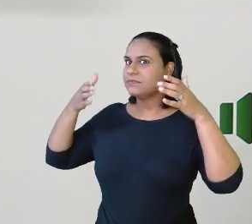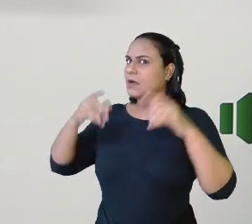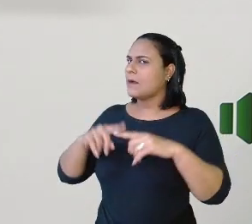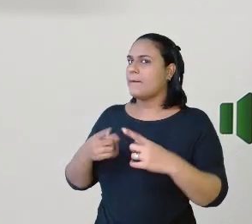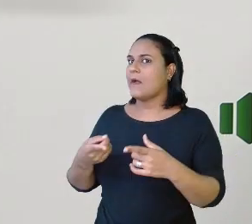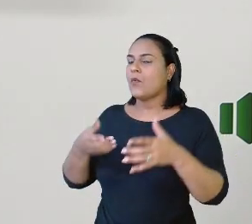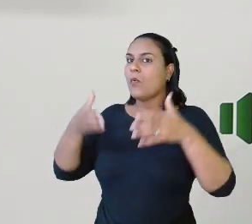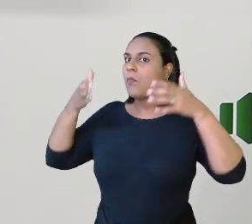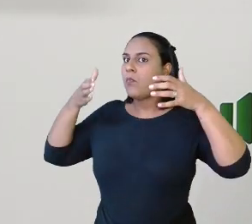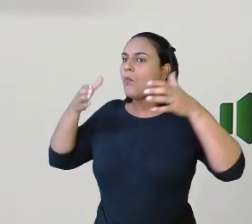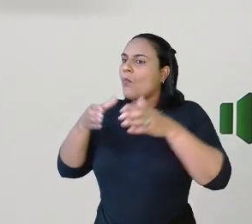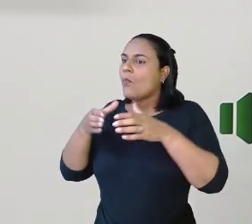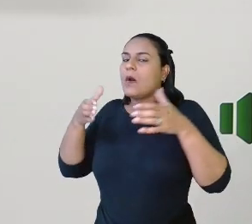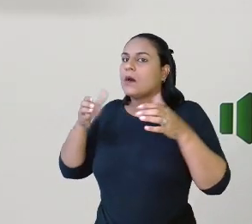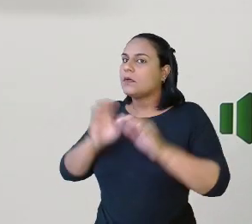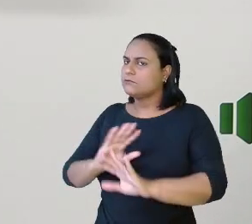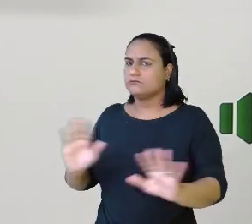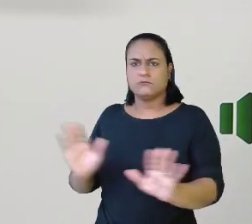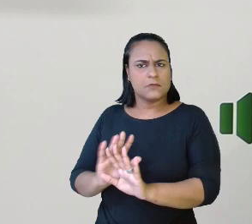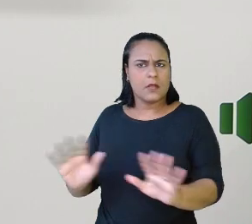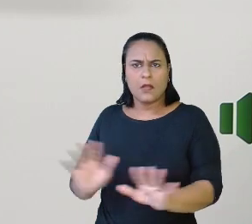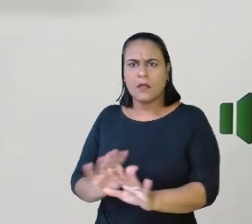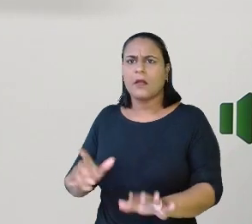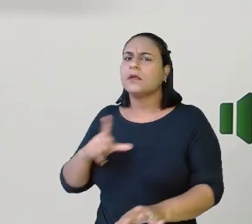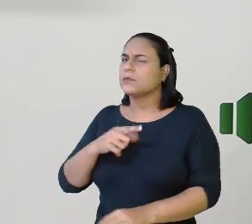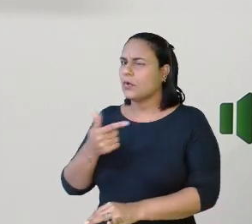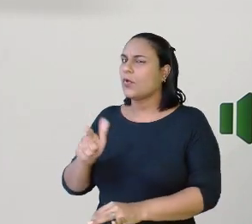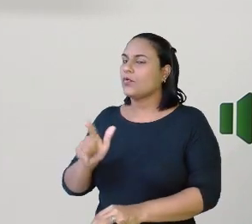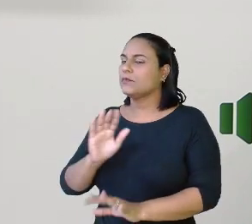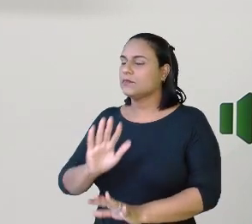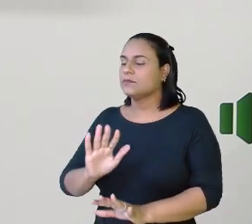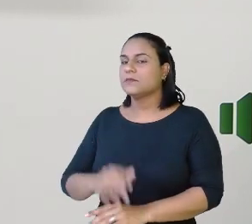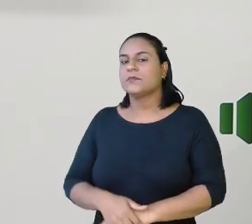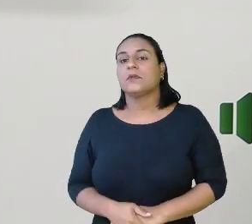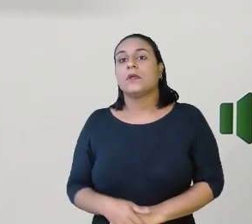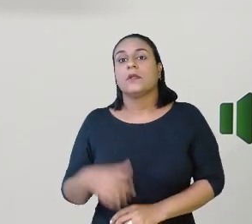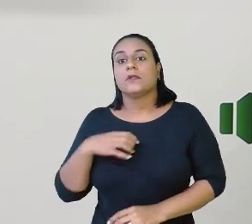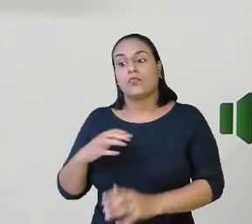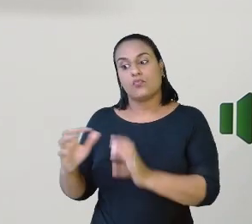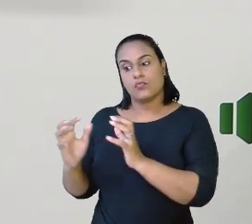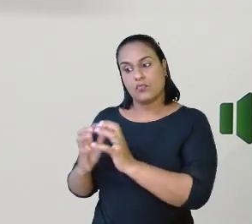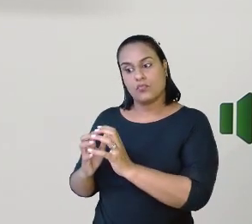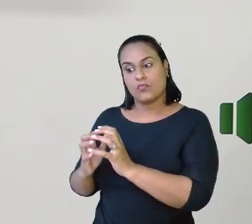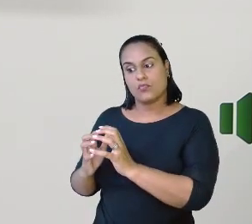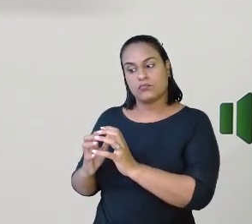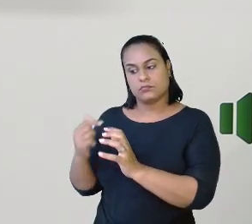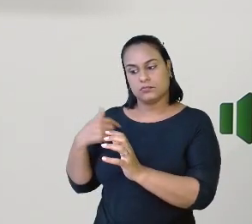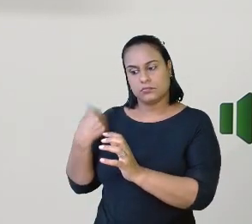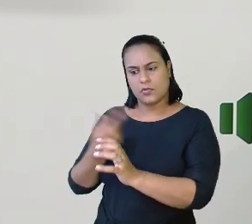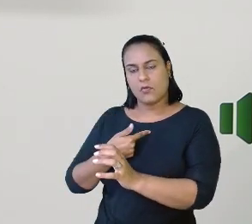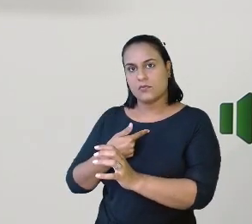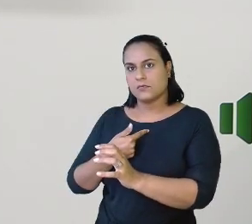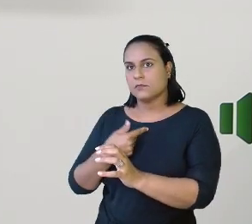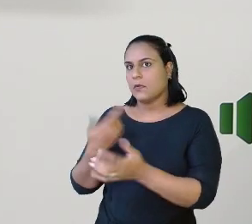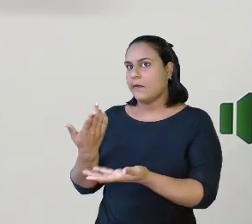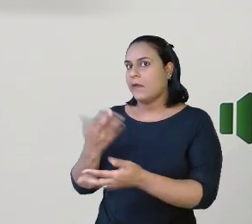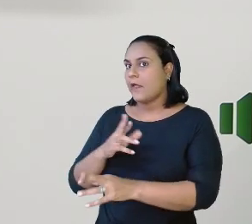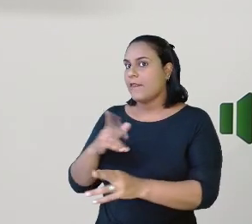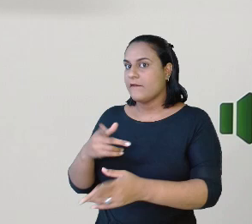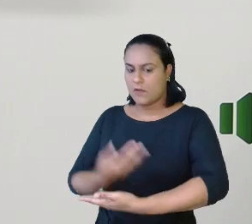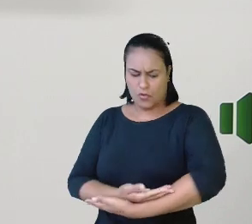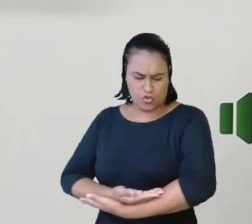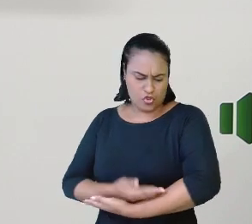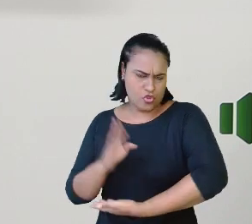não é o tamanho, não. Não é só o tamanho, não. Tem outra coisinha. O nosso crânio é diferente do crânio dos bebês. Eu vou dizer o